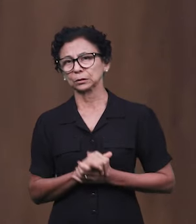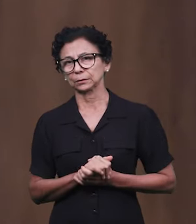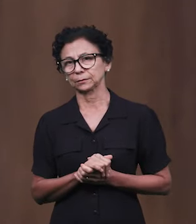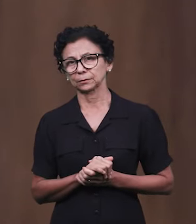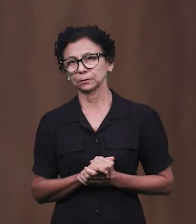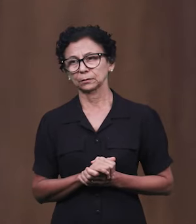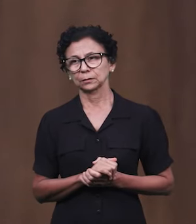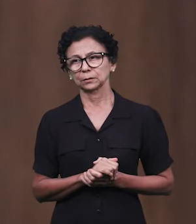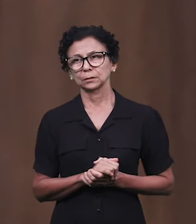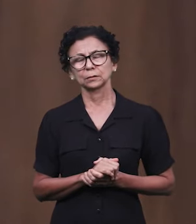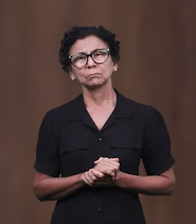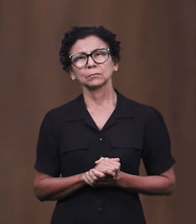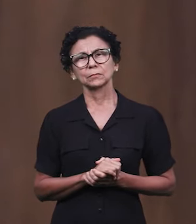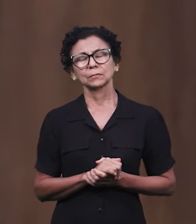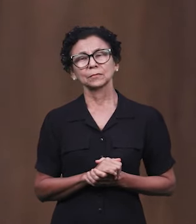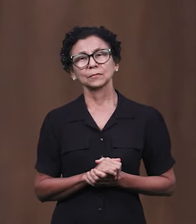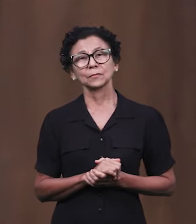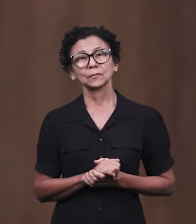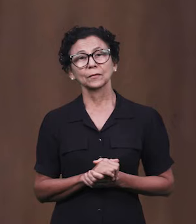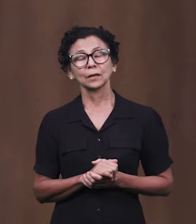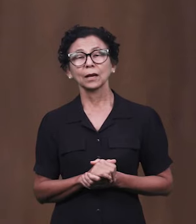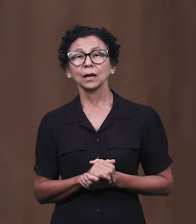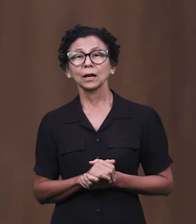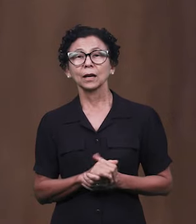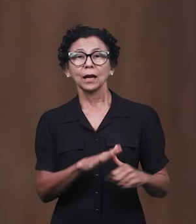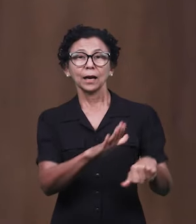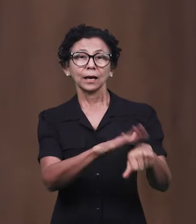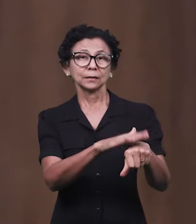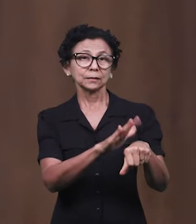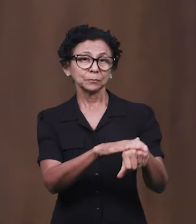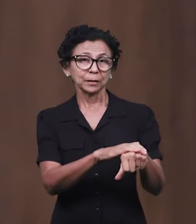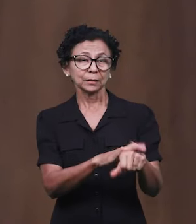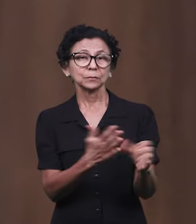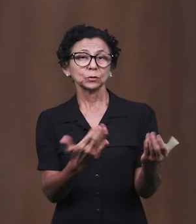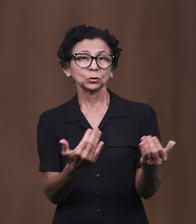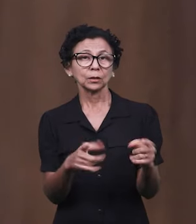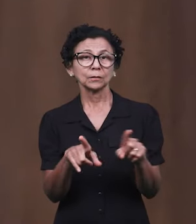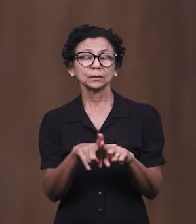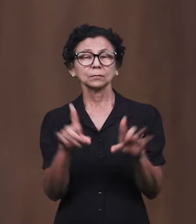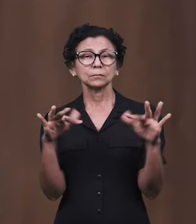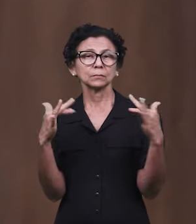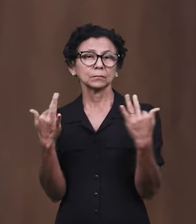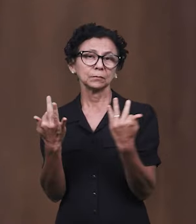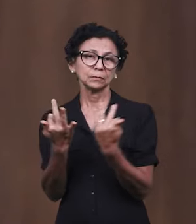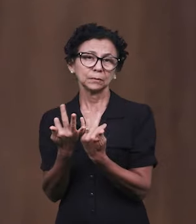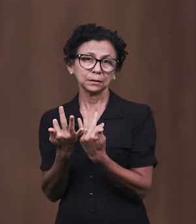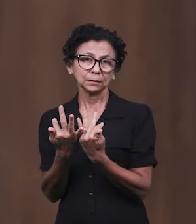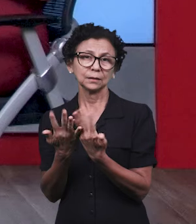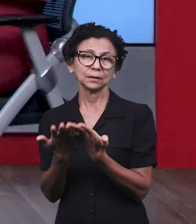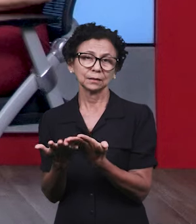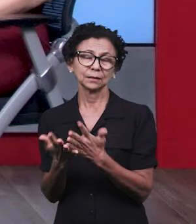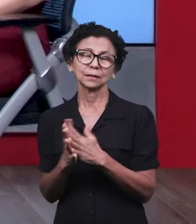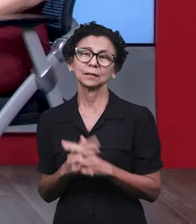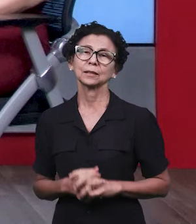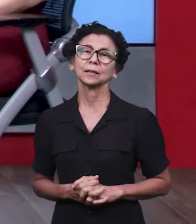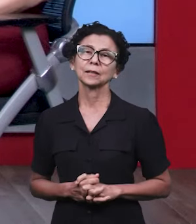Foram os próprios jovens? Foram os pais dos jovens? Como foi o que levou mesmo? Essa demanda, né?